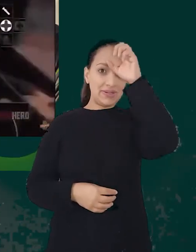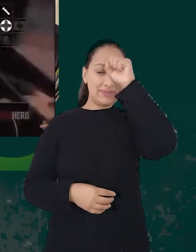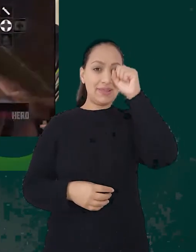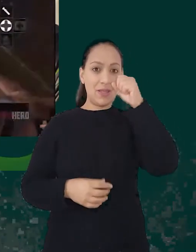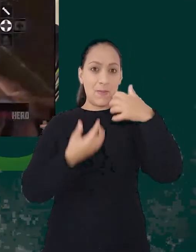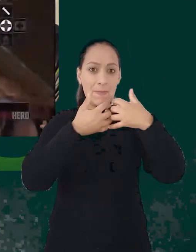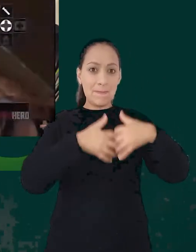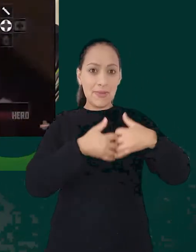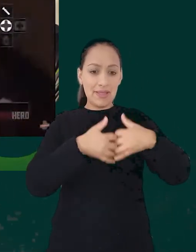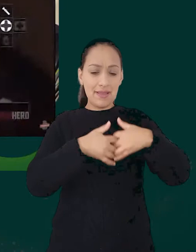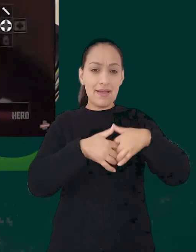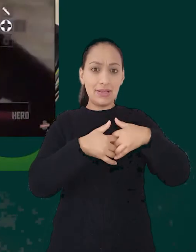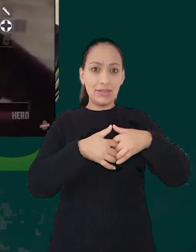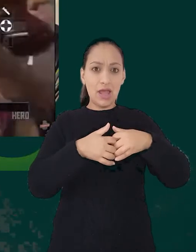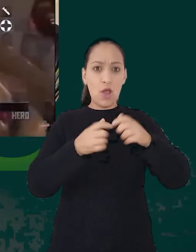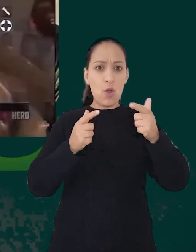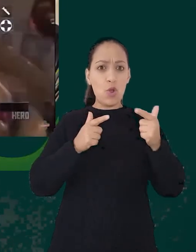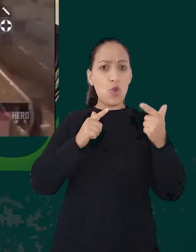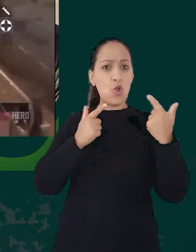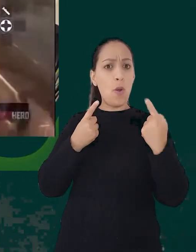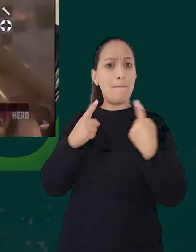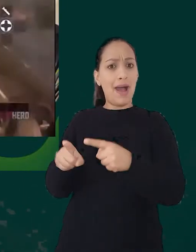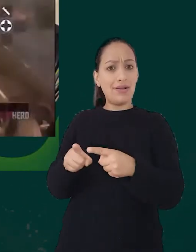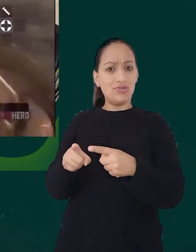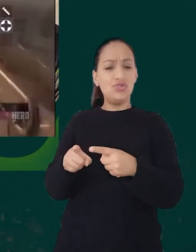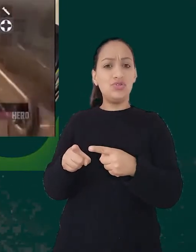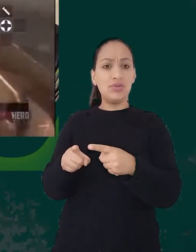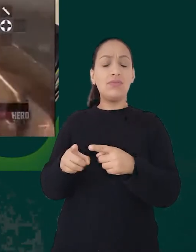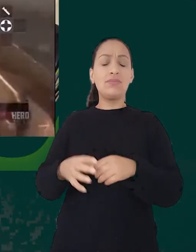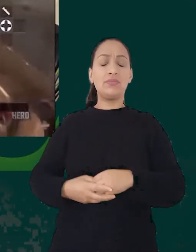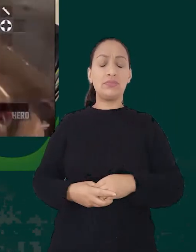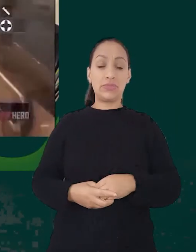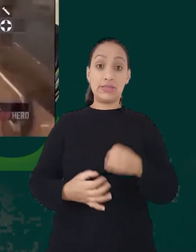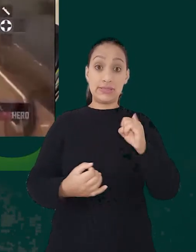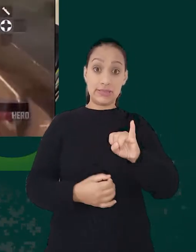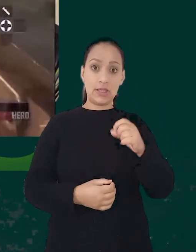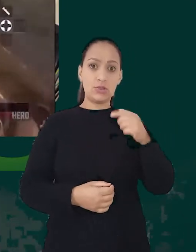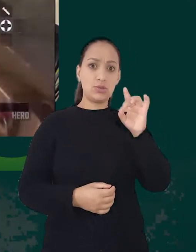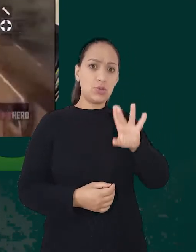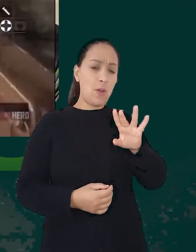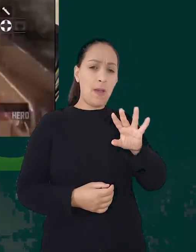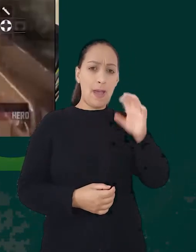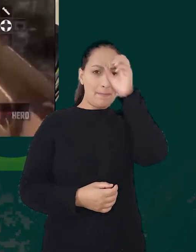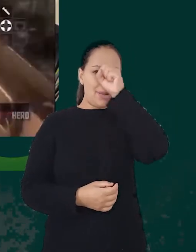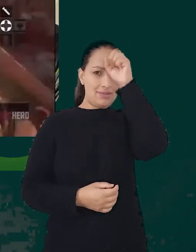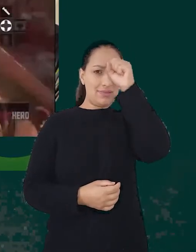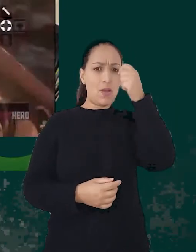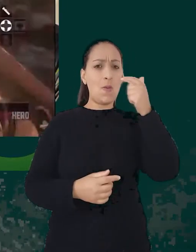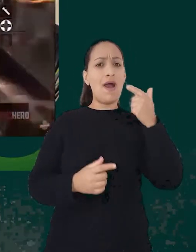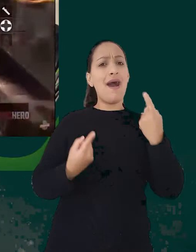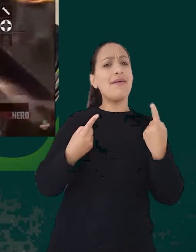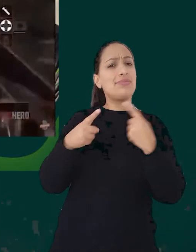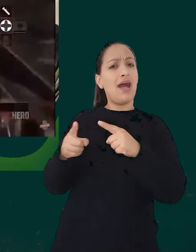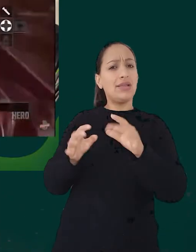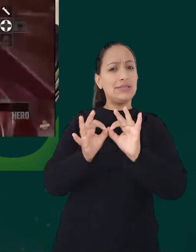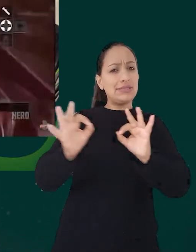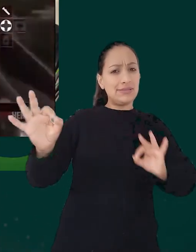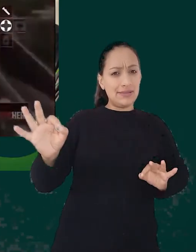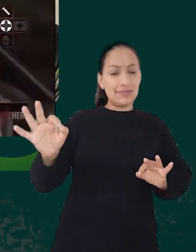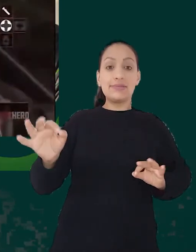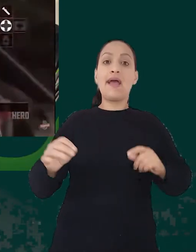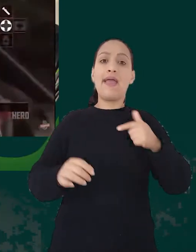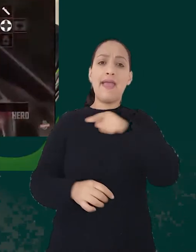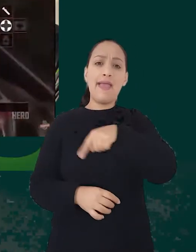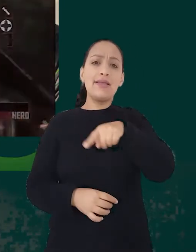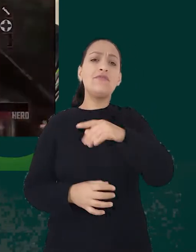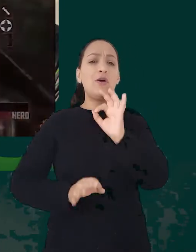combate. Se tu só aprendeu de ser ataque à distância, eles vão se organizar